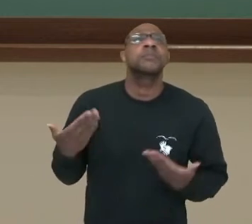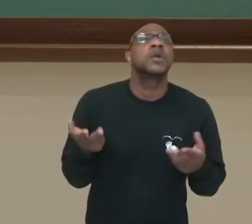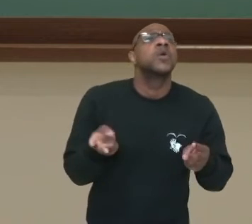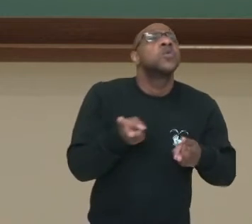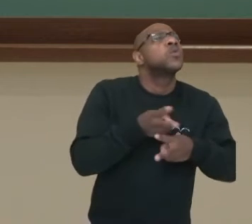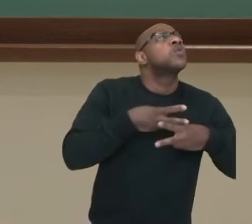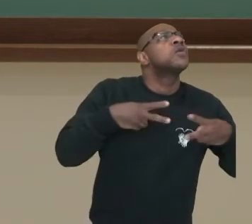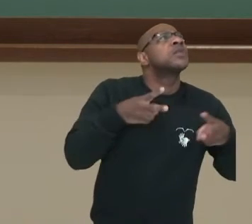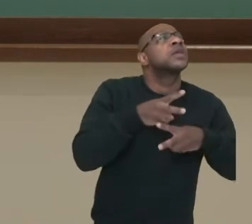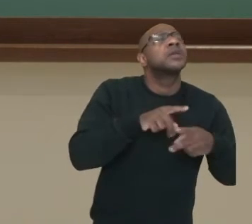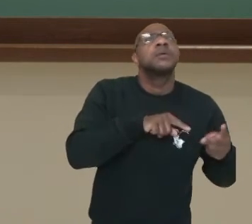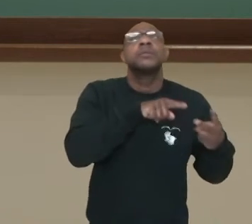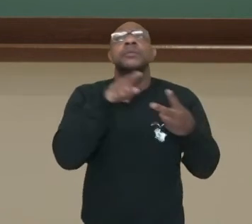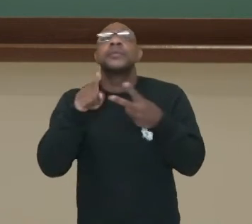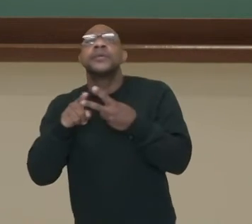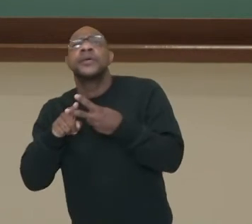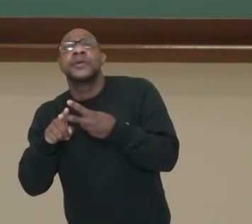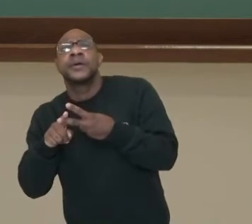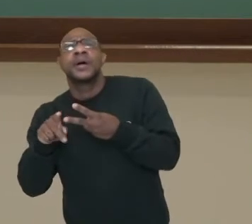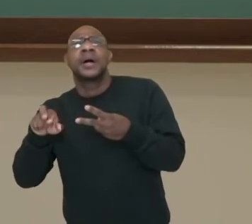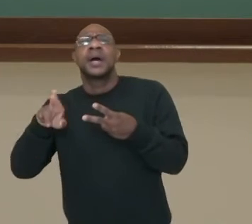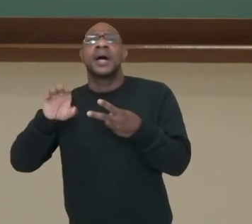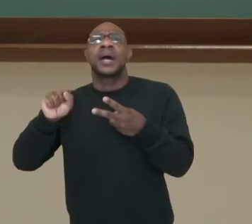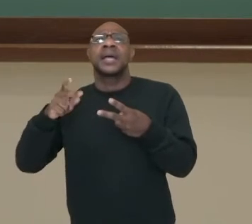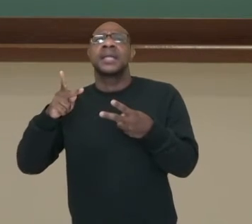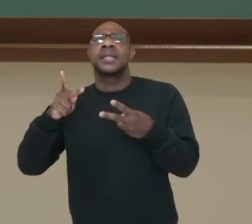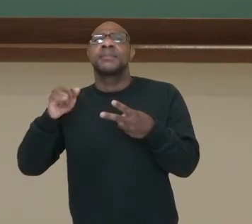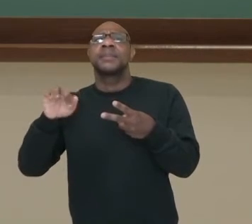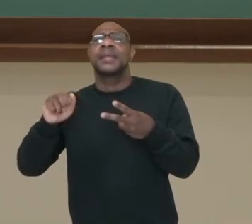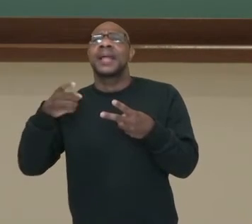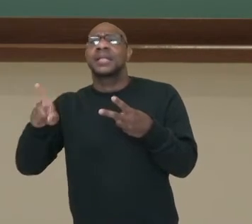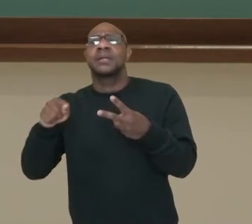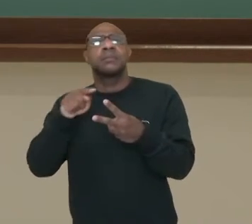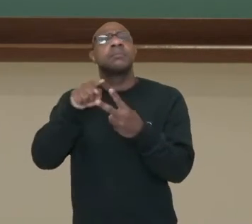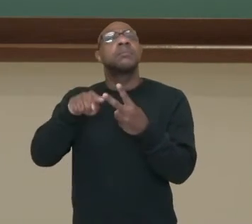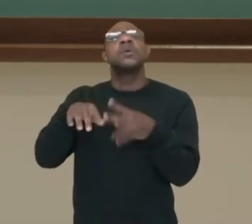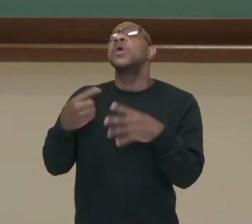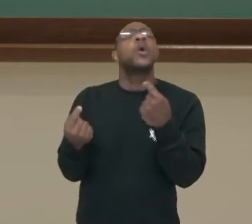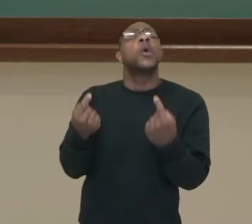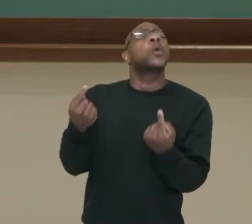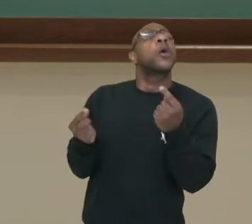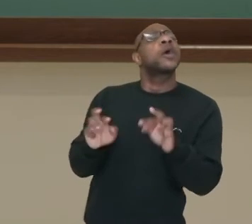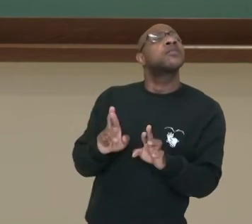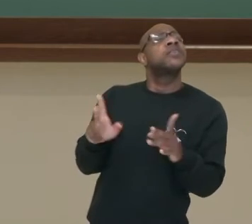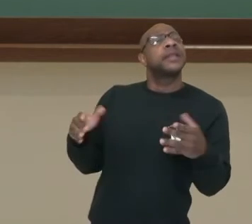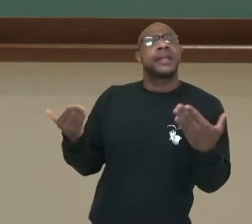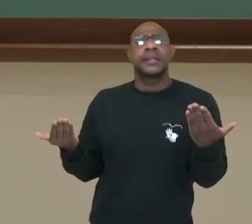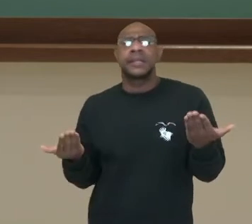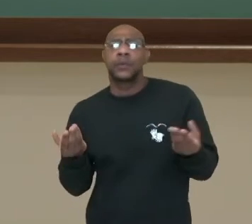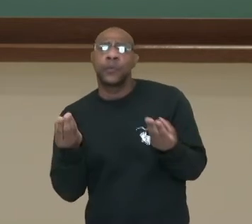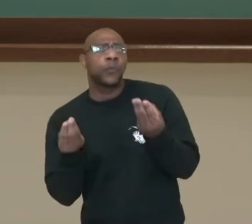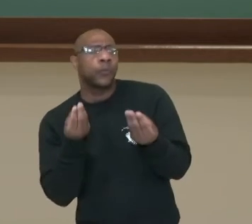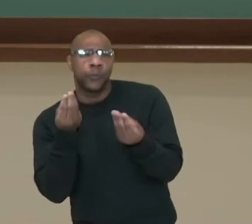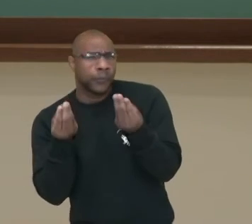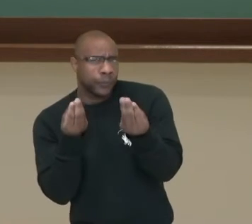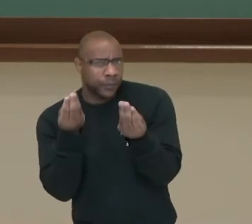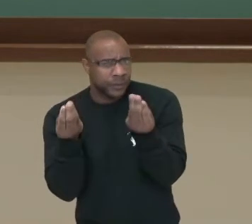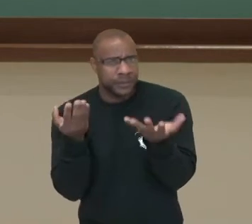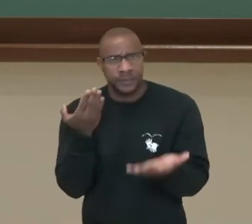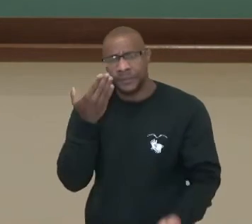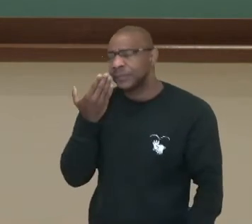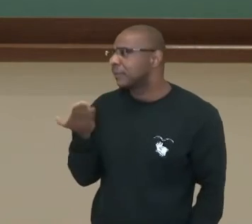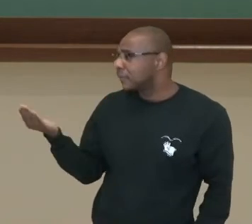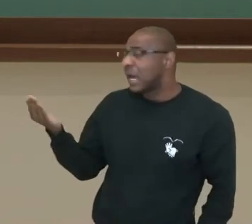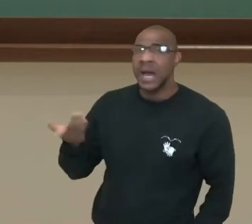e respiração? Então eu comecei falando sobre o sistema respiratório, né? E daí eu falei de ventilação, né? Bom,